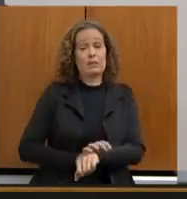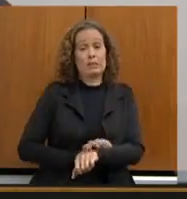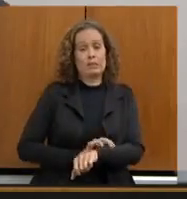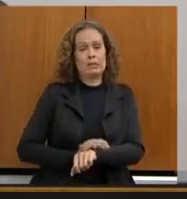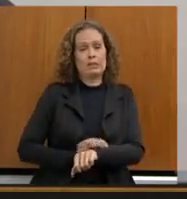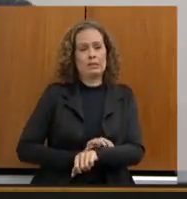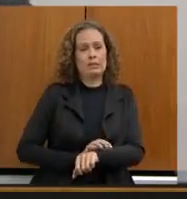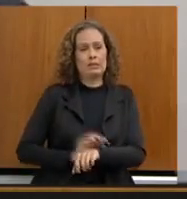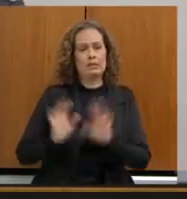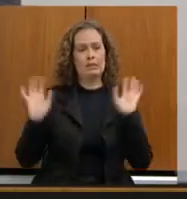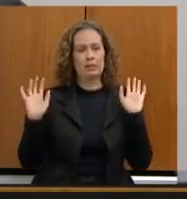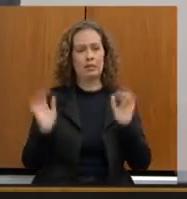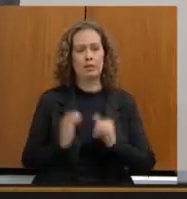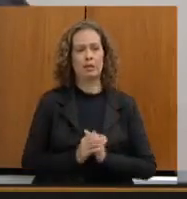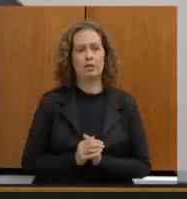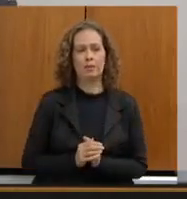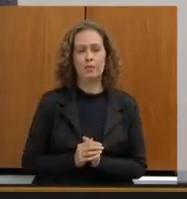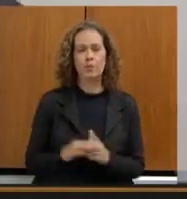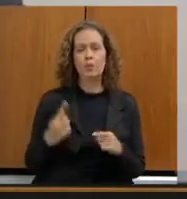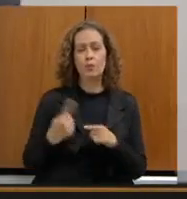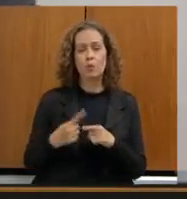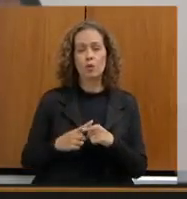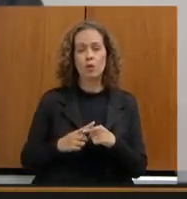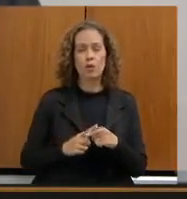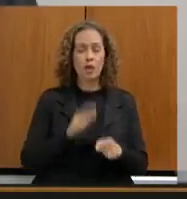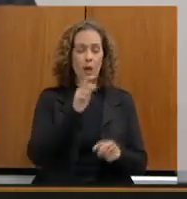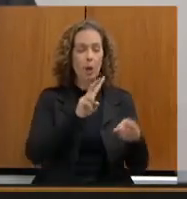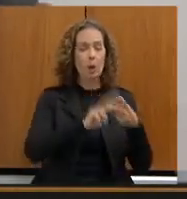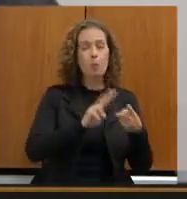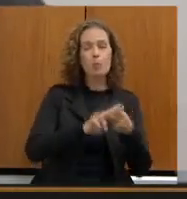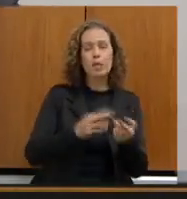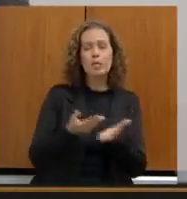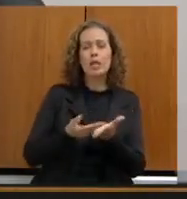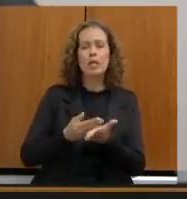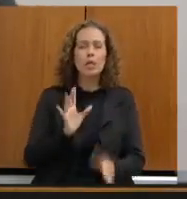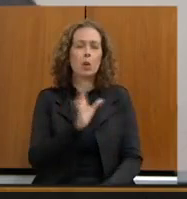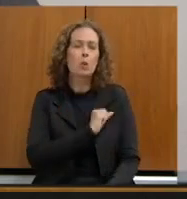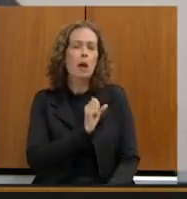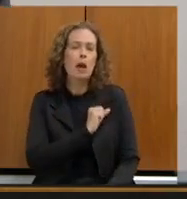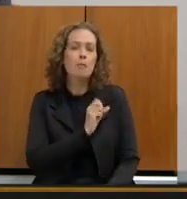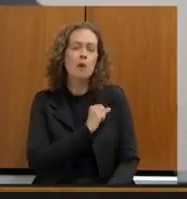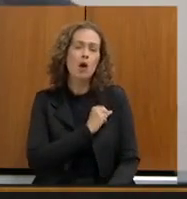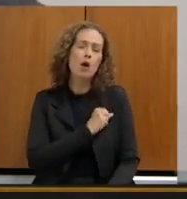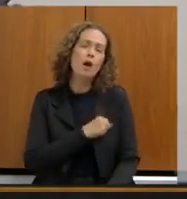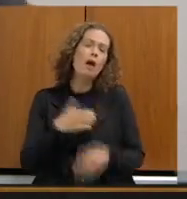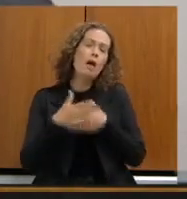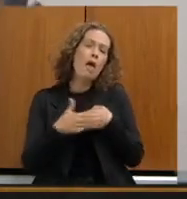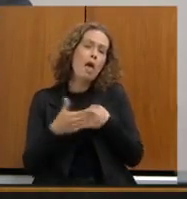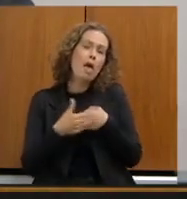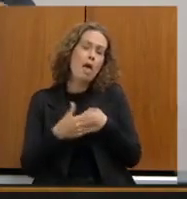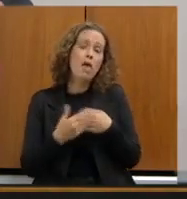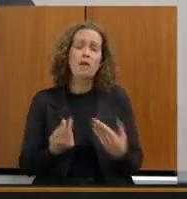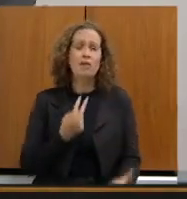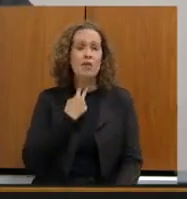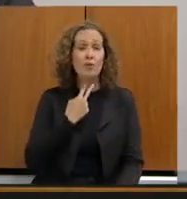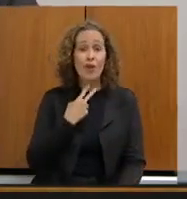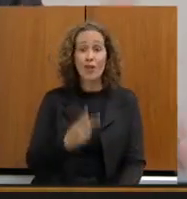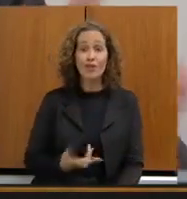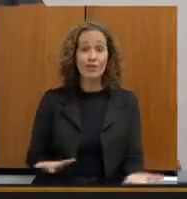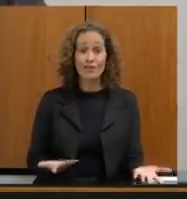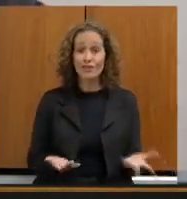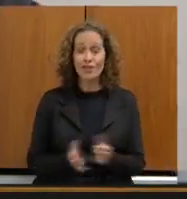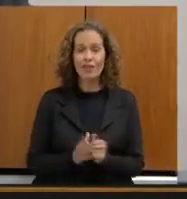até os ficar porque o preso não pode ser tratado com tanto amor preso não pode ser tratado como se fosse afilhado